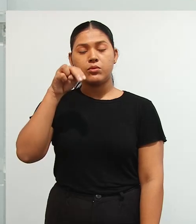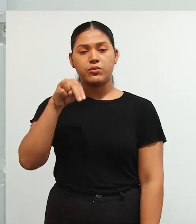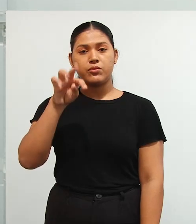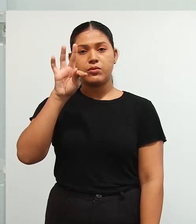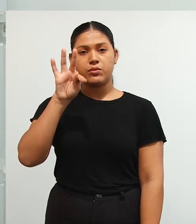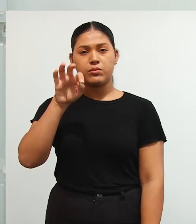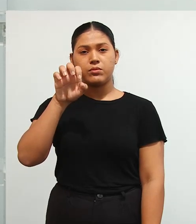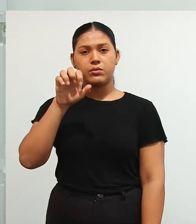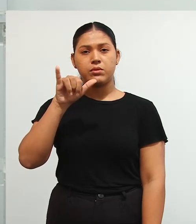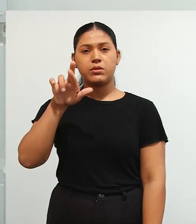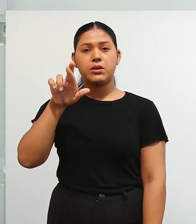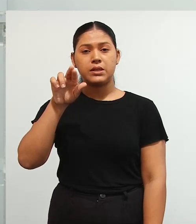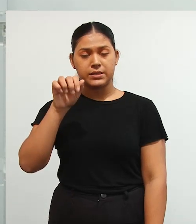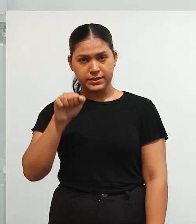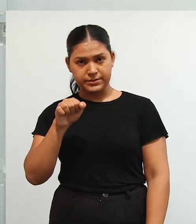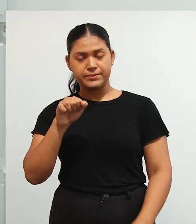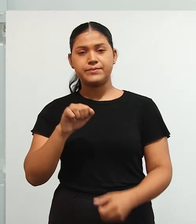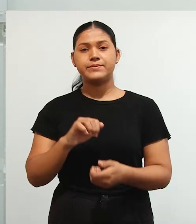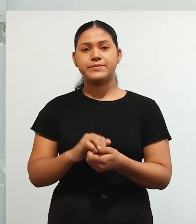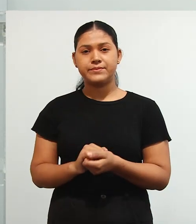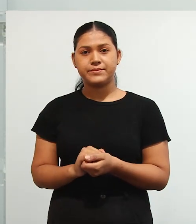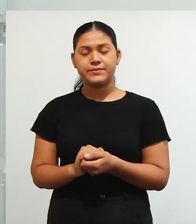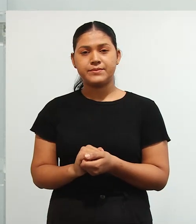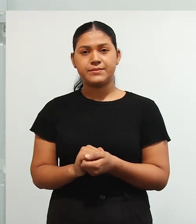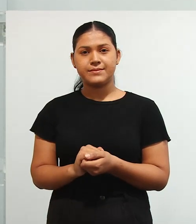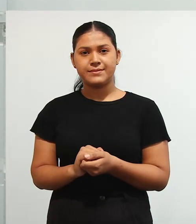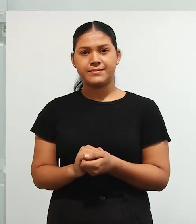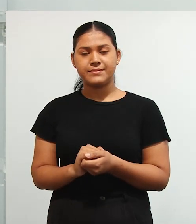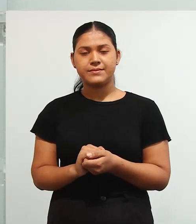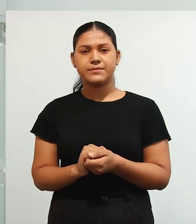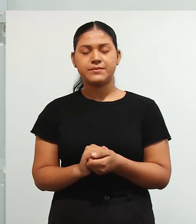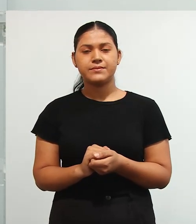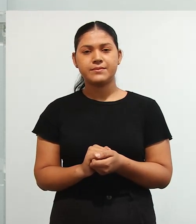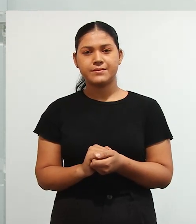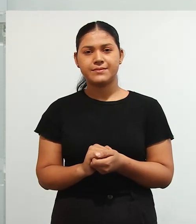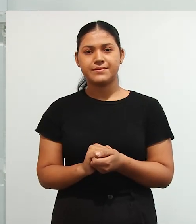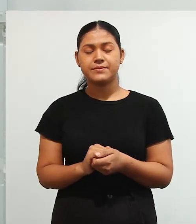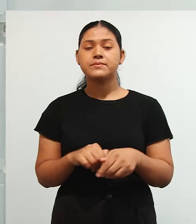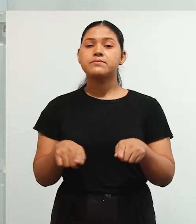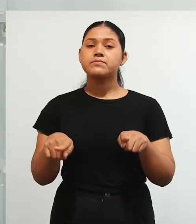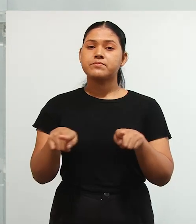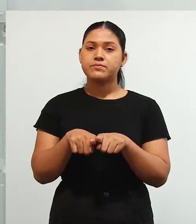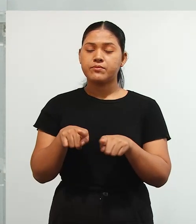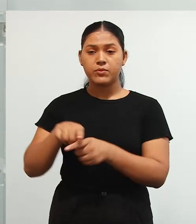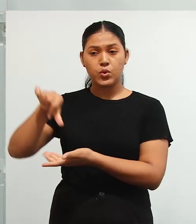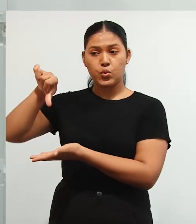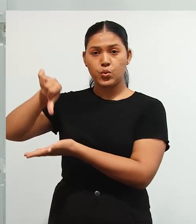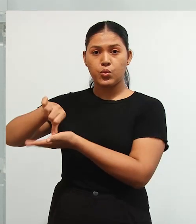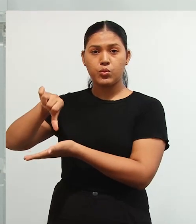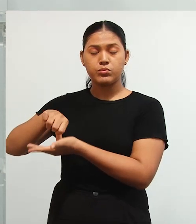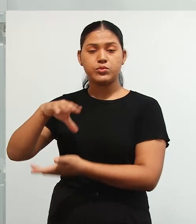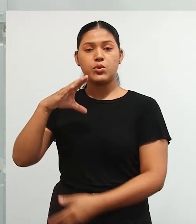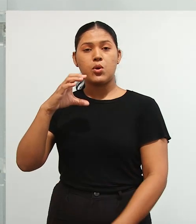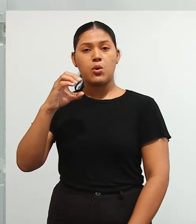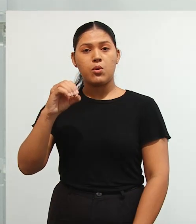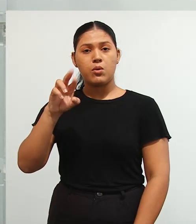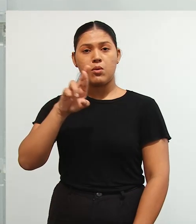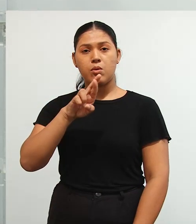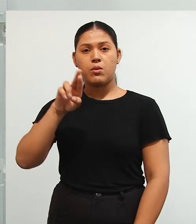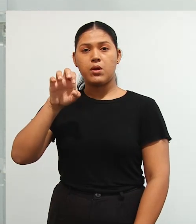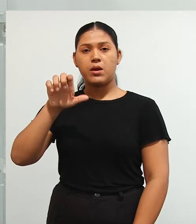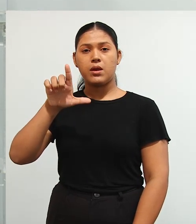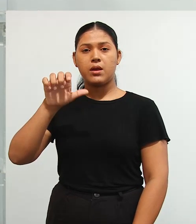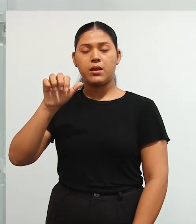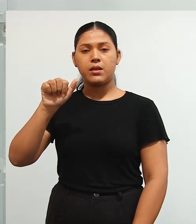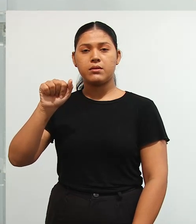NEABIFs saiu aqui sem querer, né? Mas é isso, incorpora as fronteiras. E os grupos correlatos. E quem